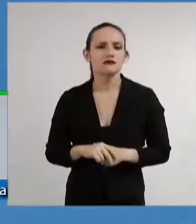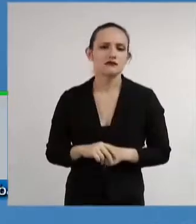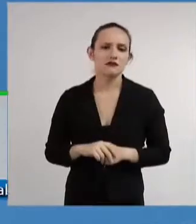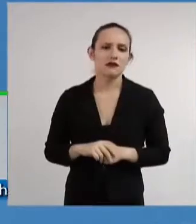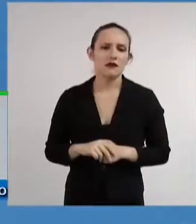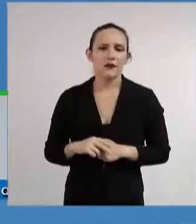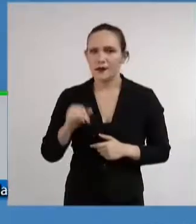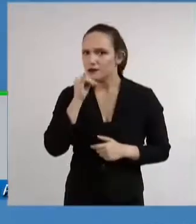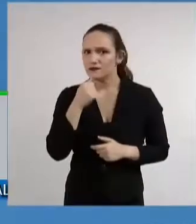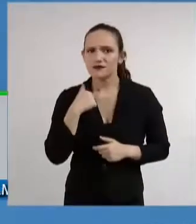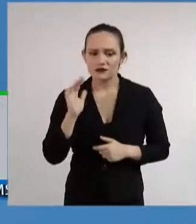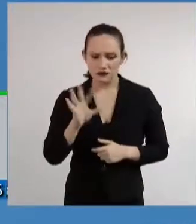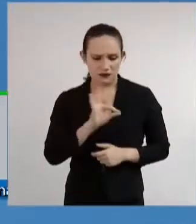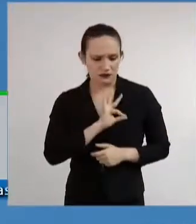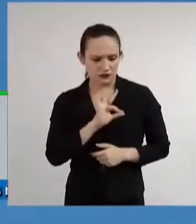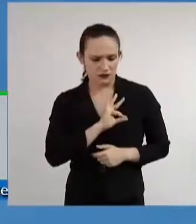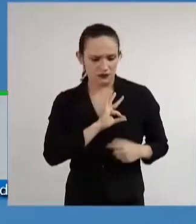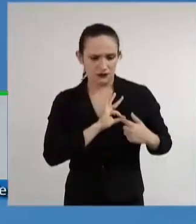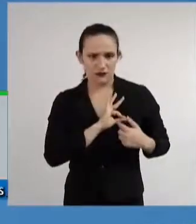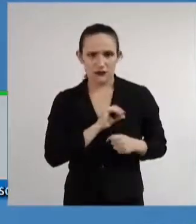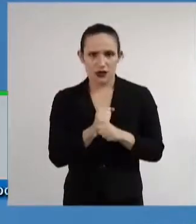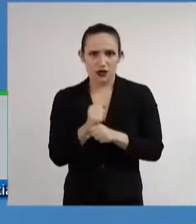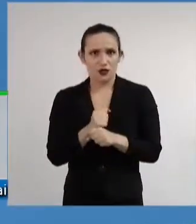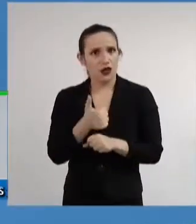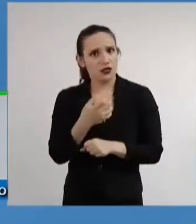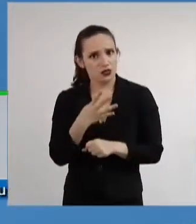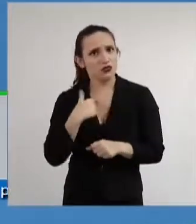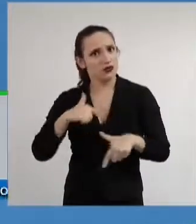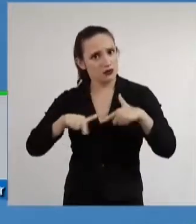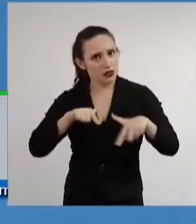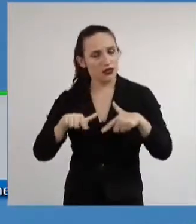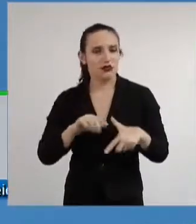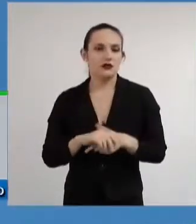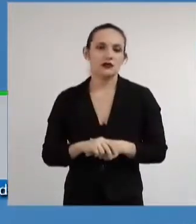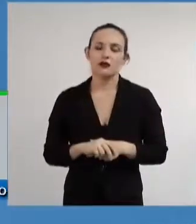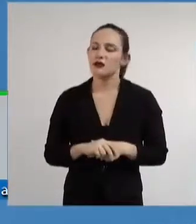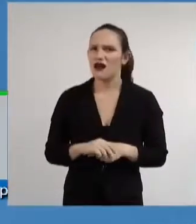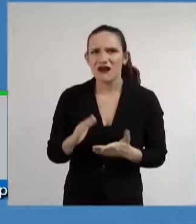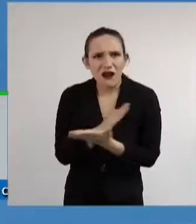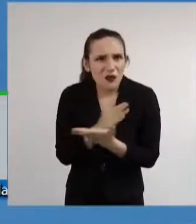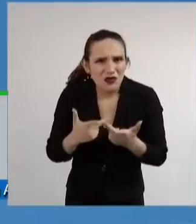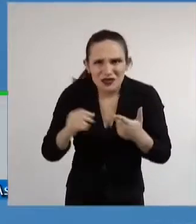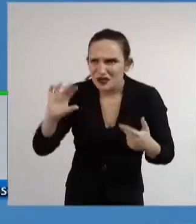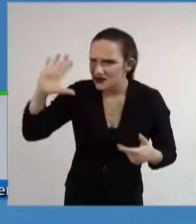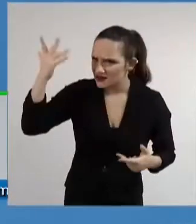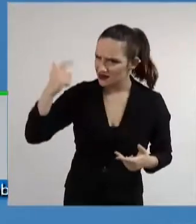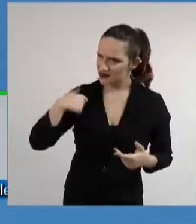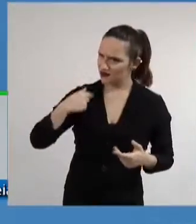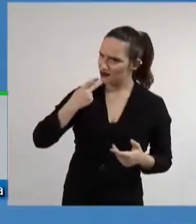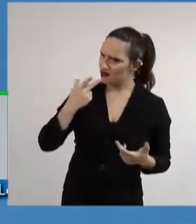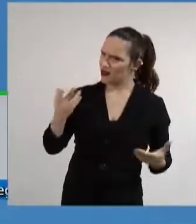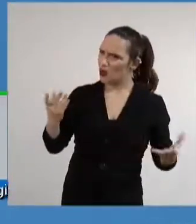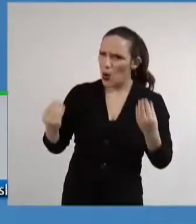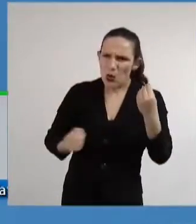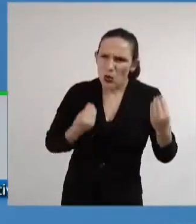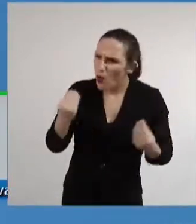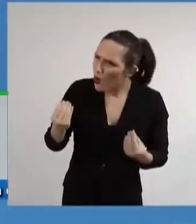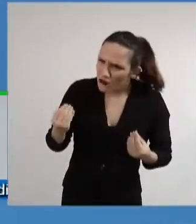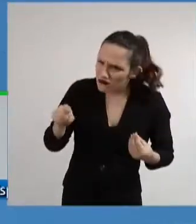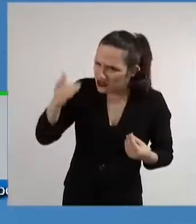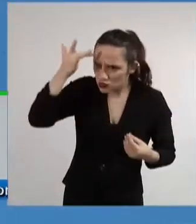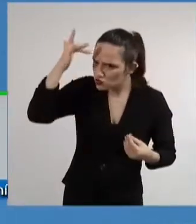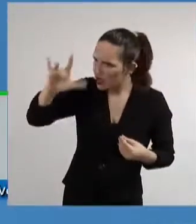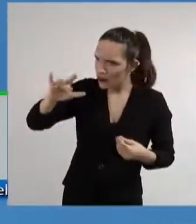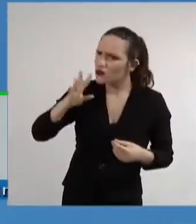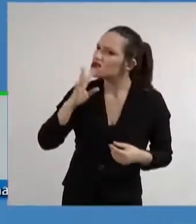fui policial há 14 anos aqui nessa cidade, e você se depara com situações que só a ignorância constrói aquele momento da vida